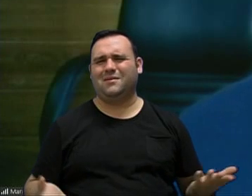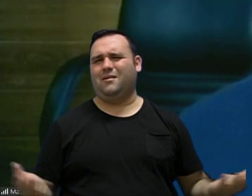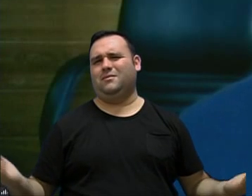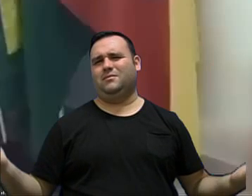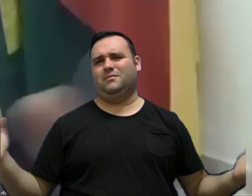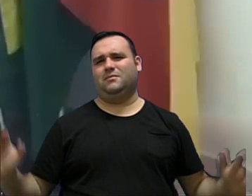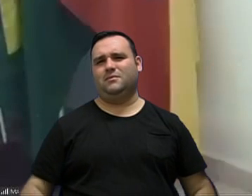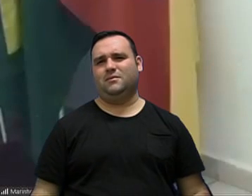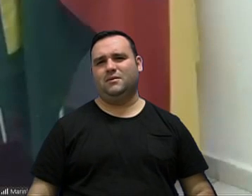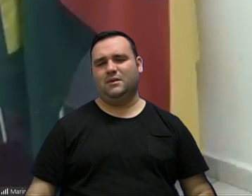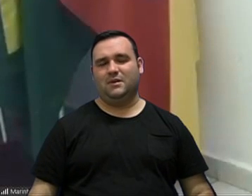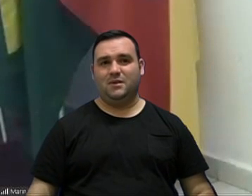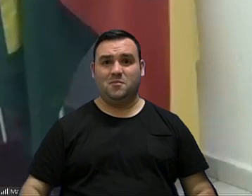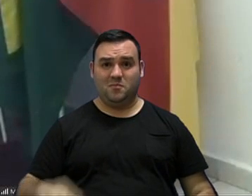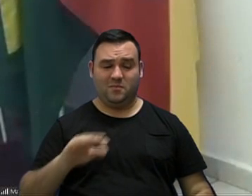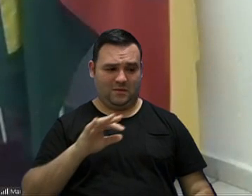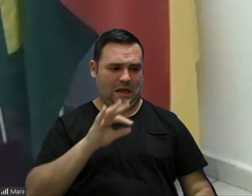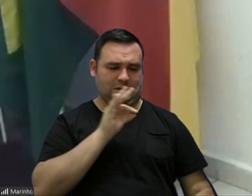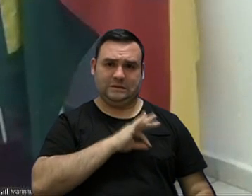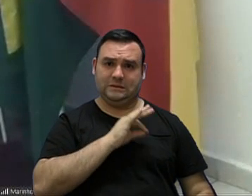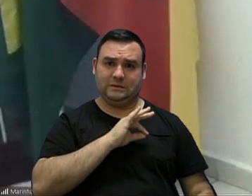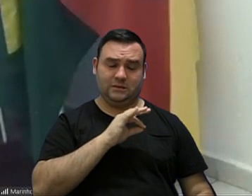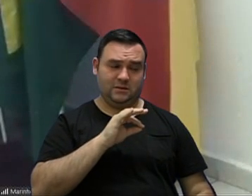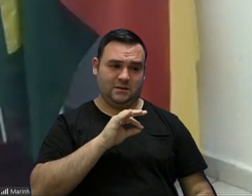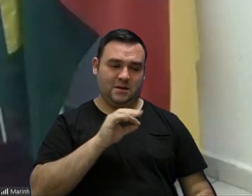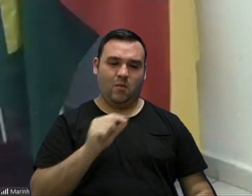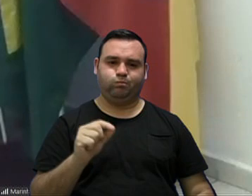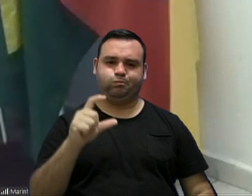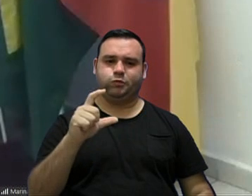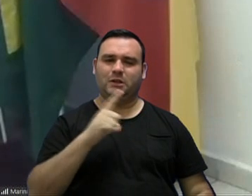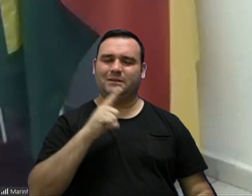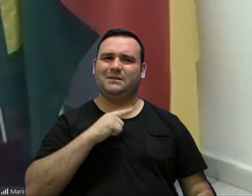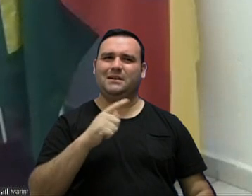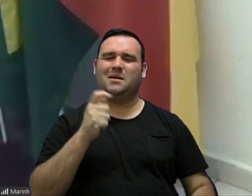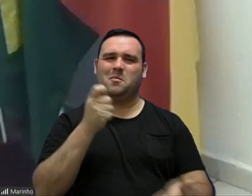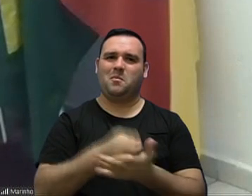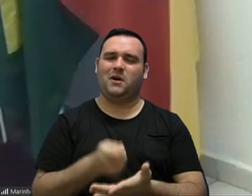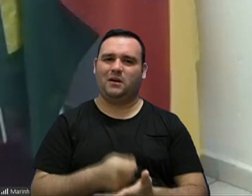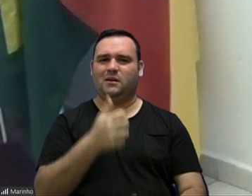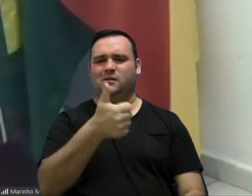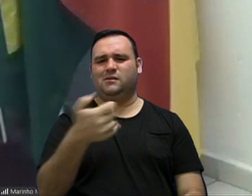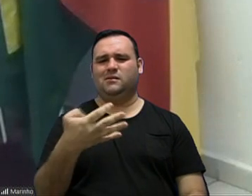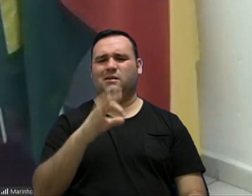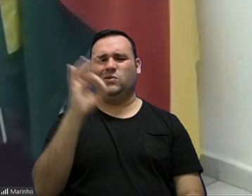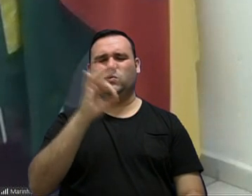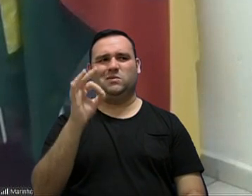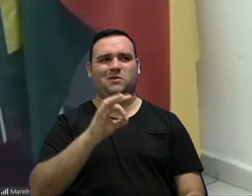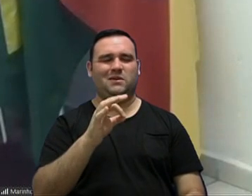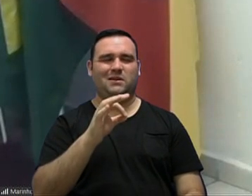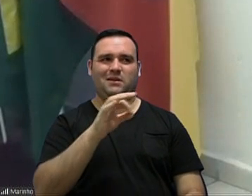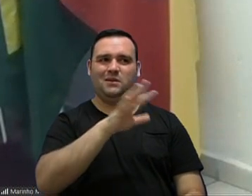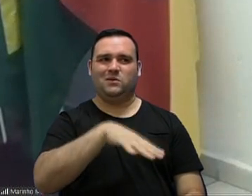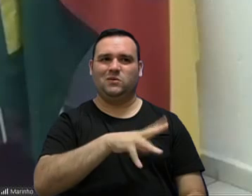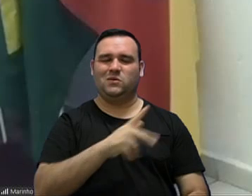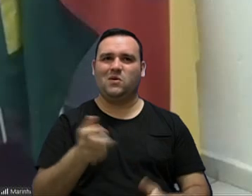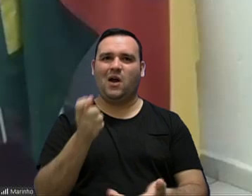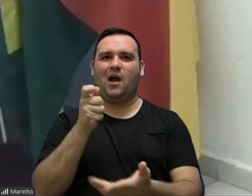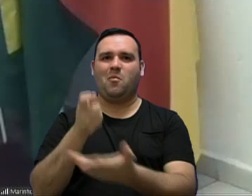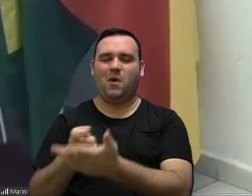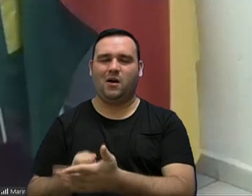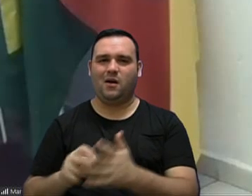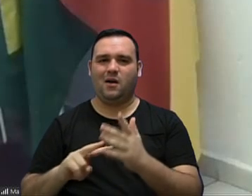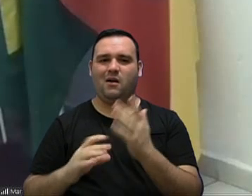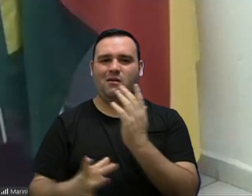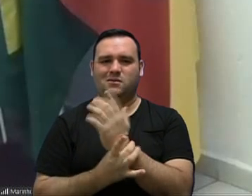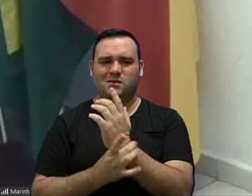Mas a aumentar cota de contribuição da Previdência